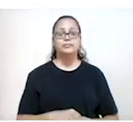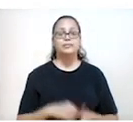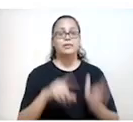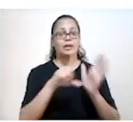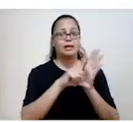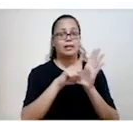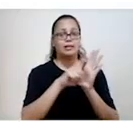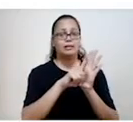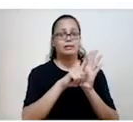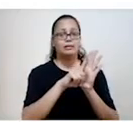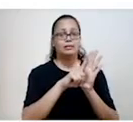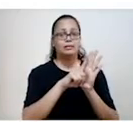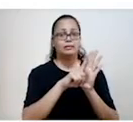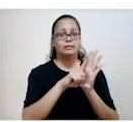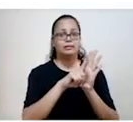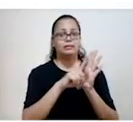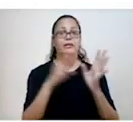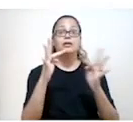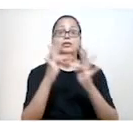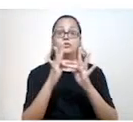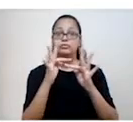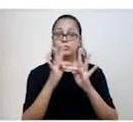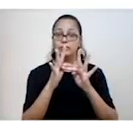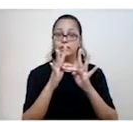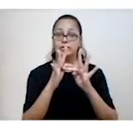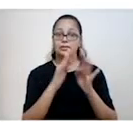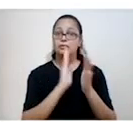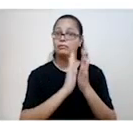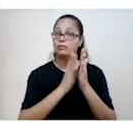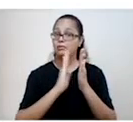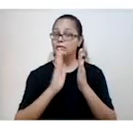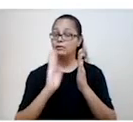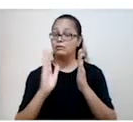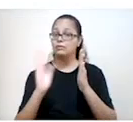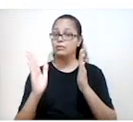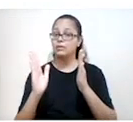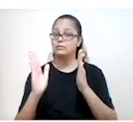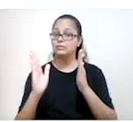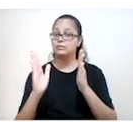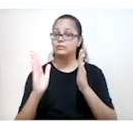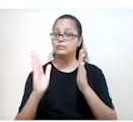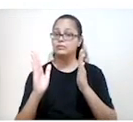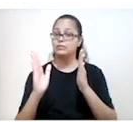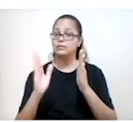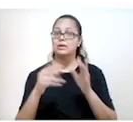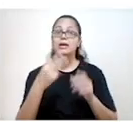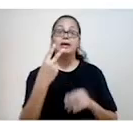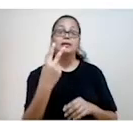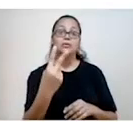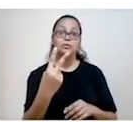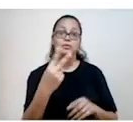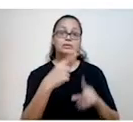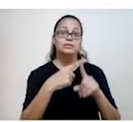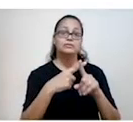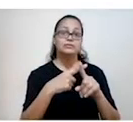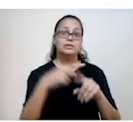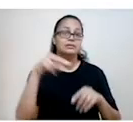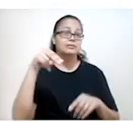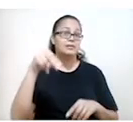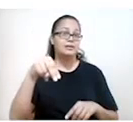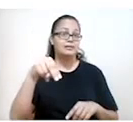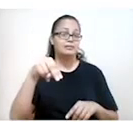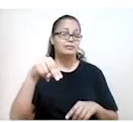lei de formação dessa sequência é 2 vezes